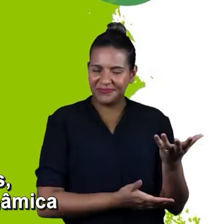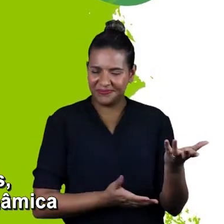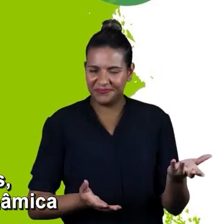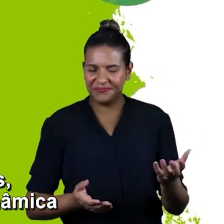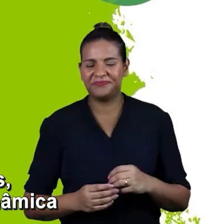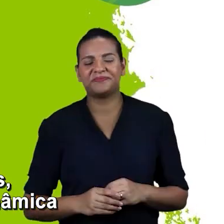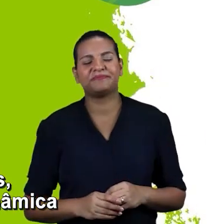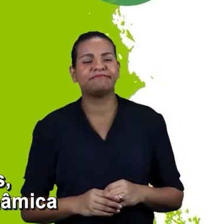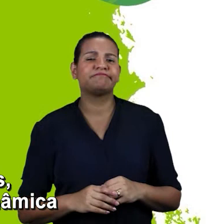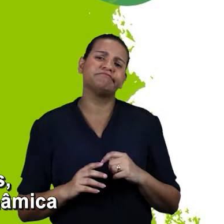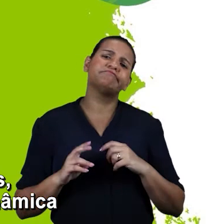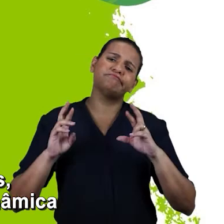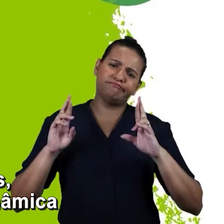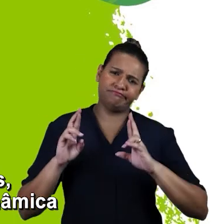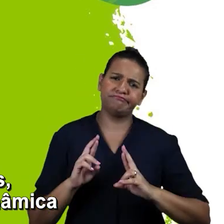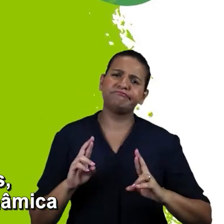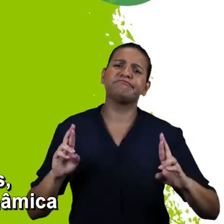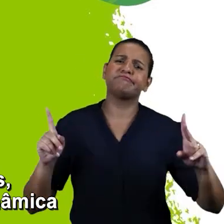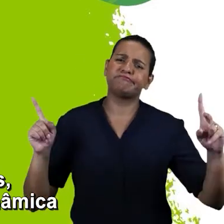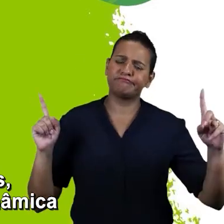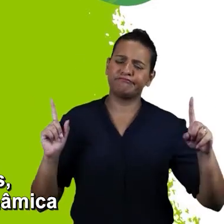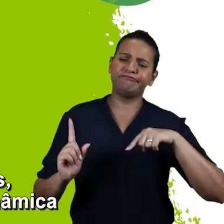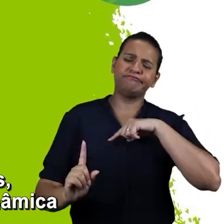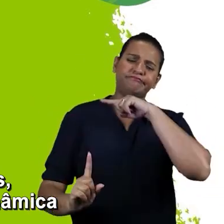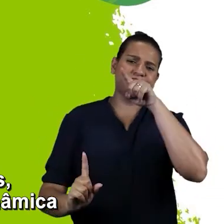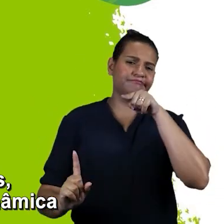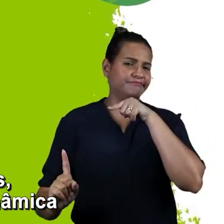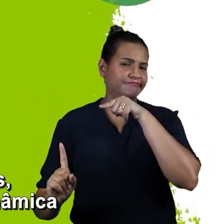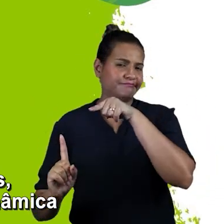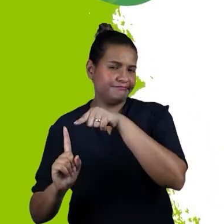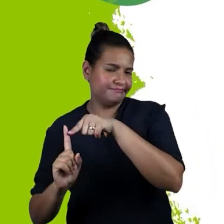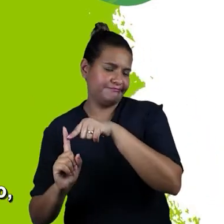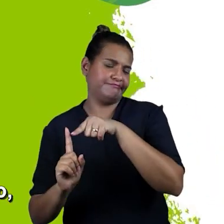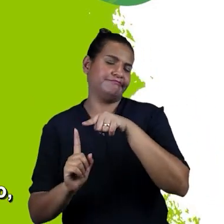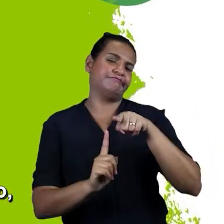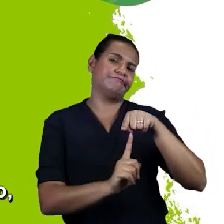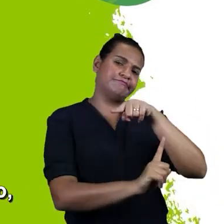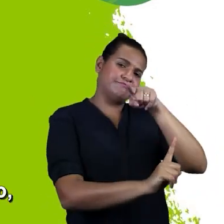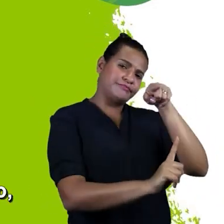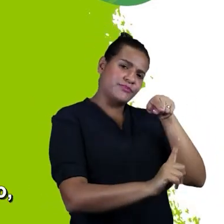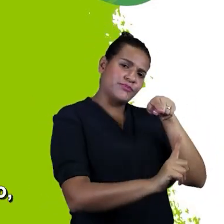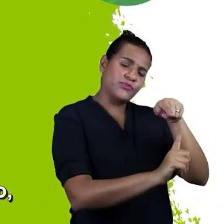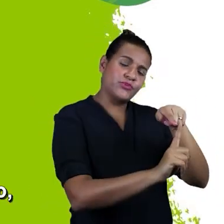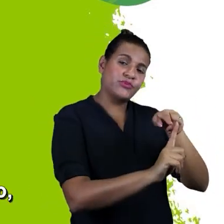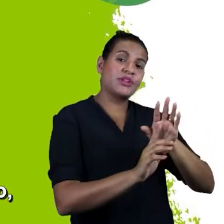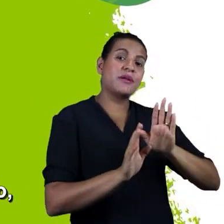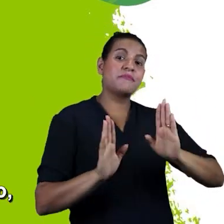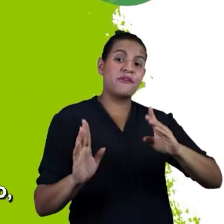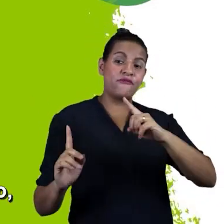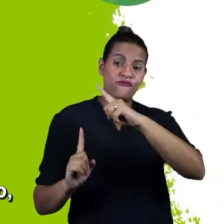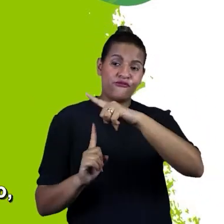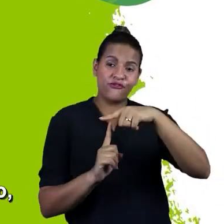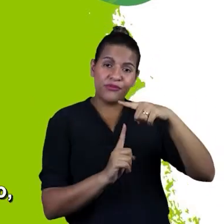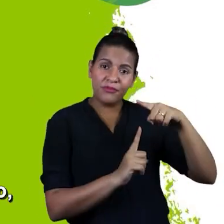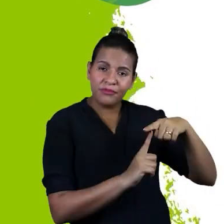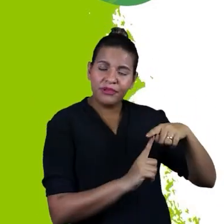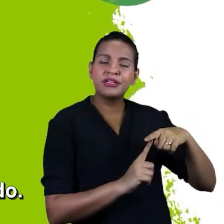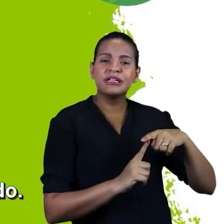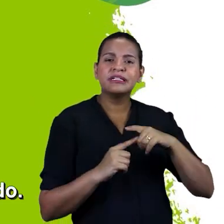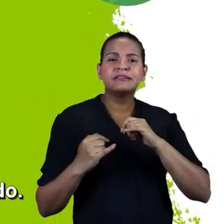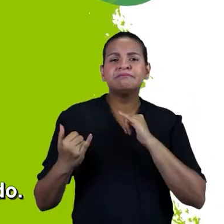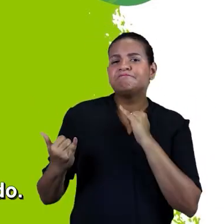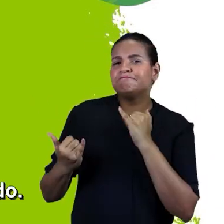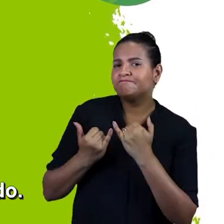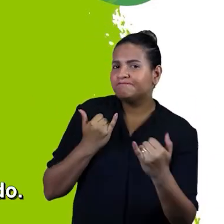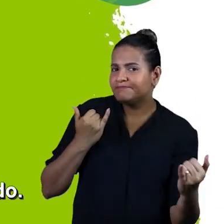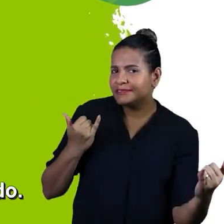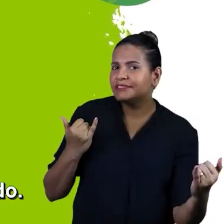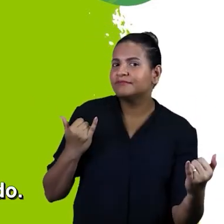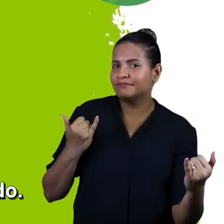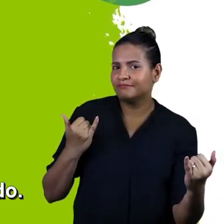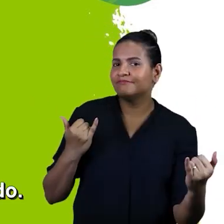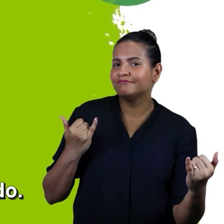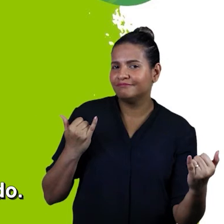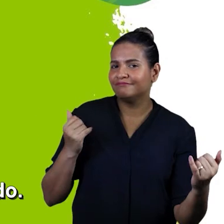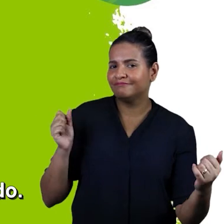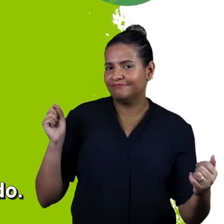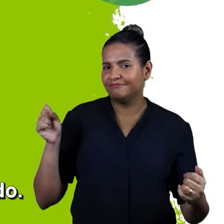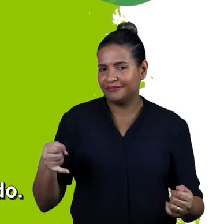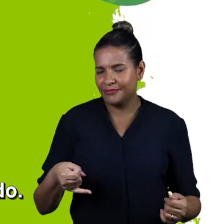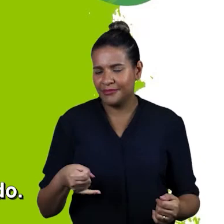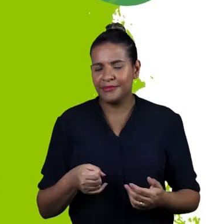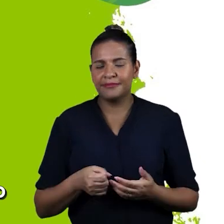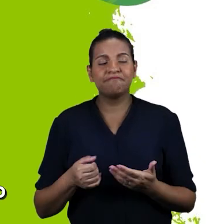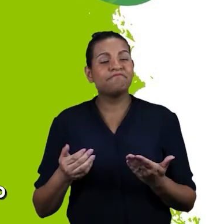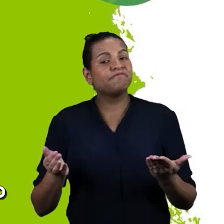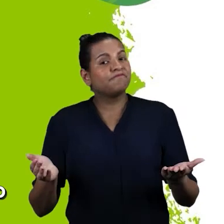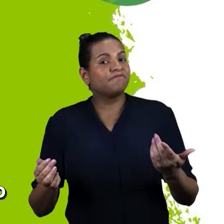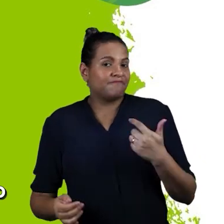vezes não tinham exatamente a mesma dinâmica ou os mesmos objetivos de fato, porém um formato muito